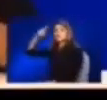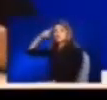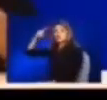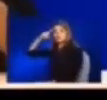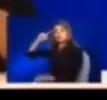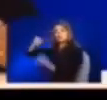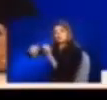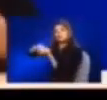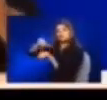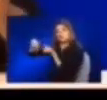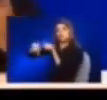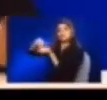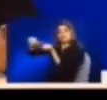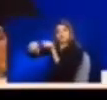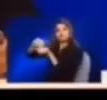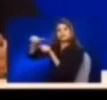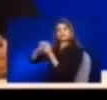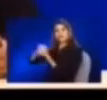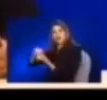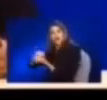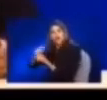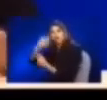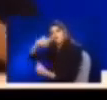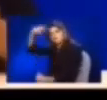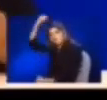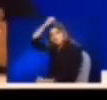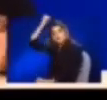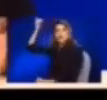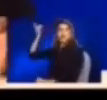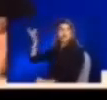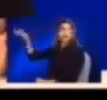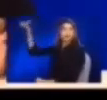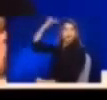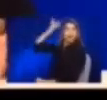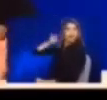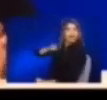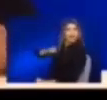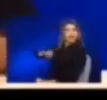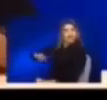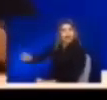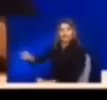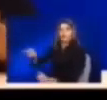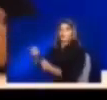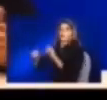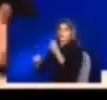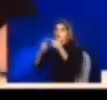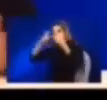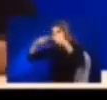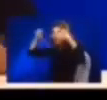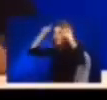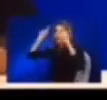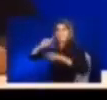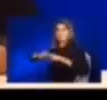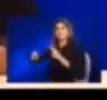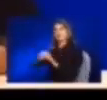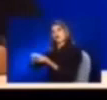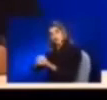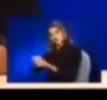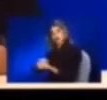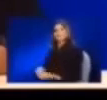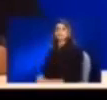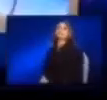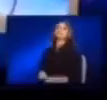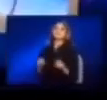aquele prendedor possa ser feita a higienização dele. Ela não pode usar um prendedor de pano ou um prendedor que não pode ser higienizado.